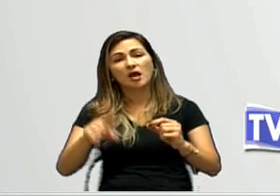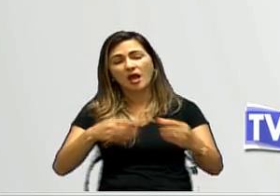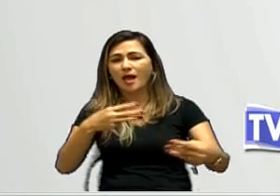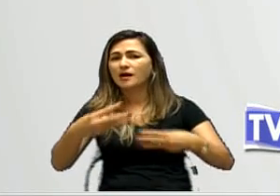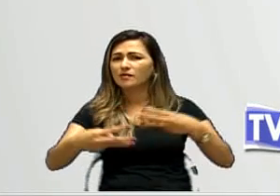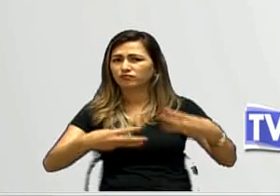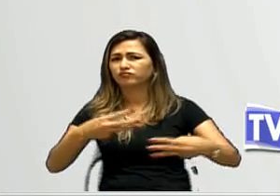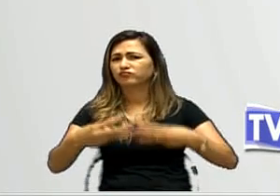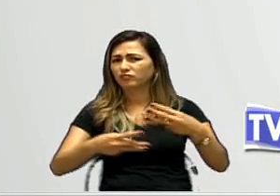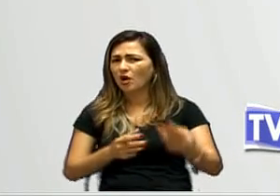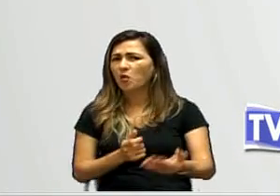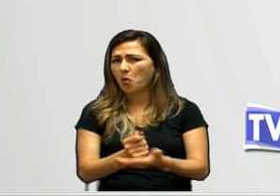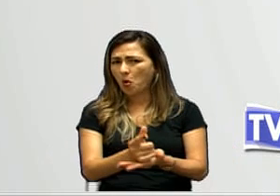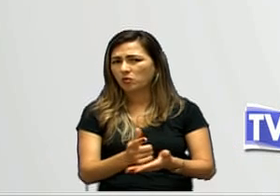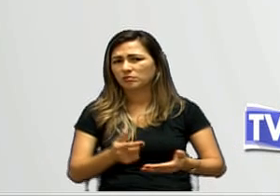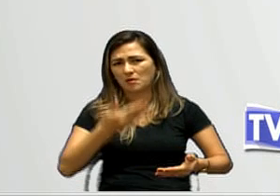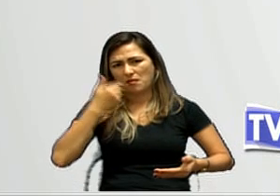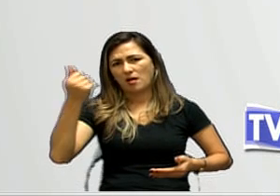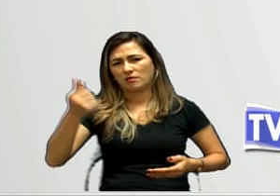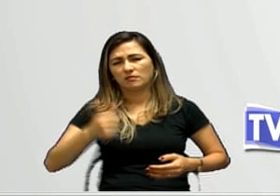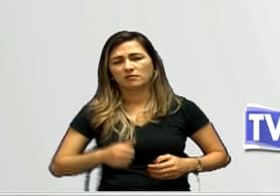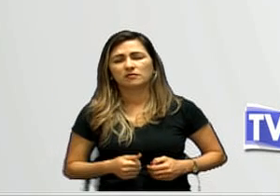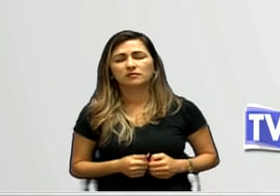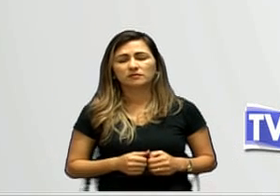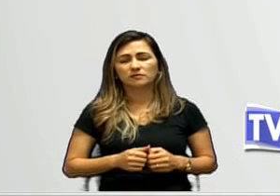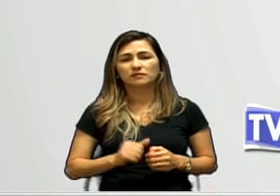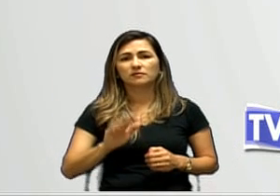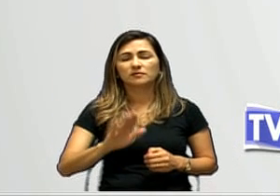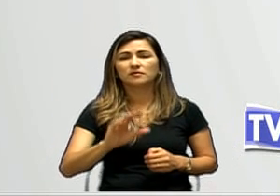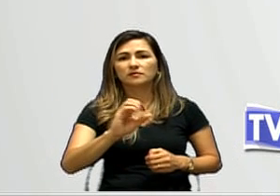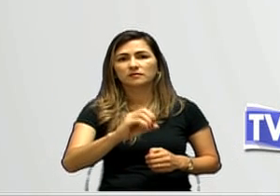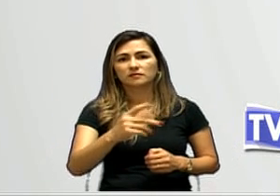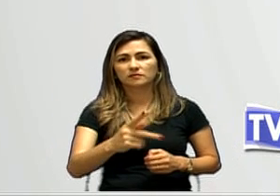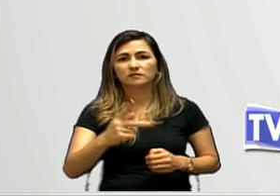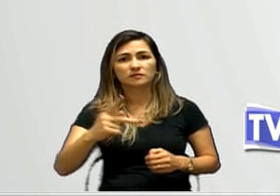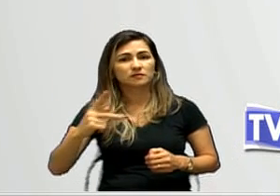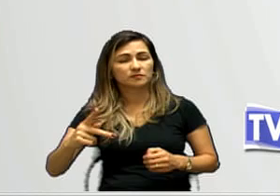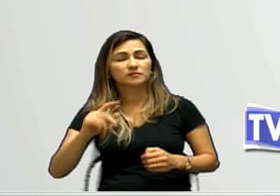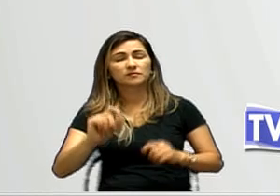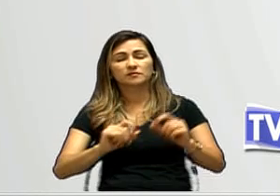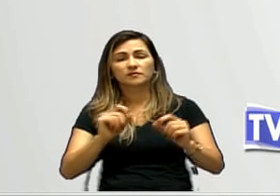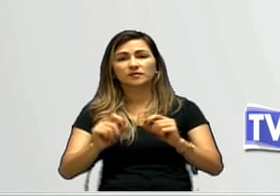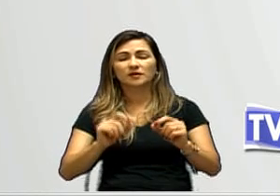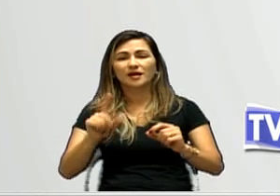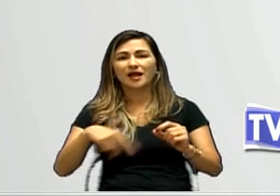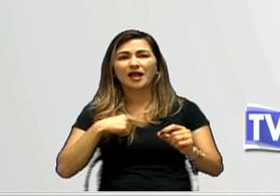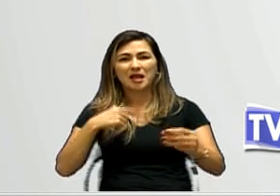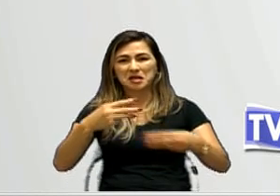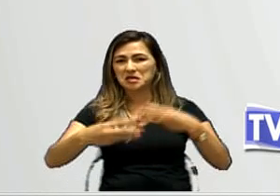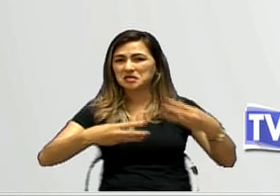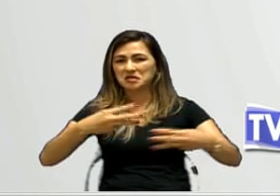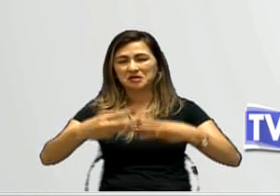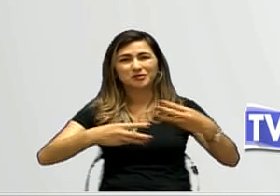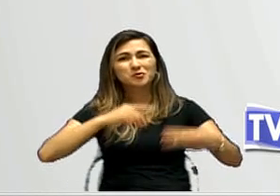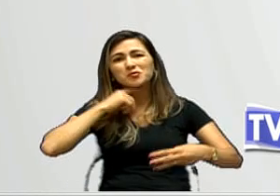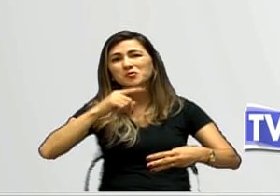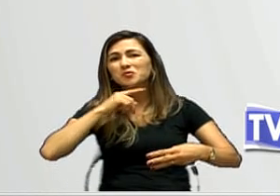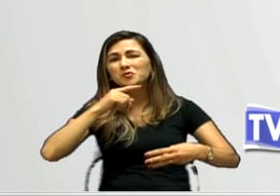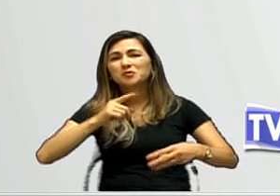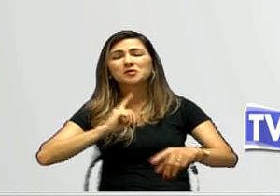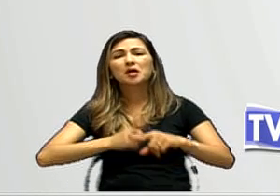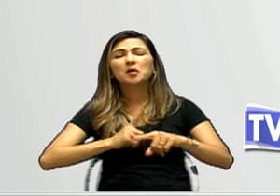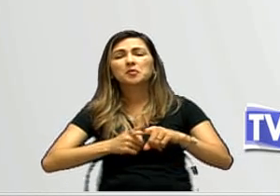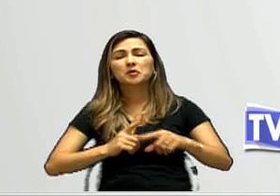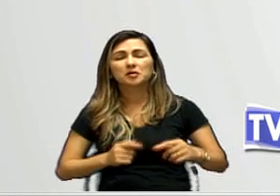mas o BOPP, que é feito com polipropileno, um plástico reciclável, tem sua reciclagem muito dificultada por conta de